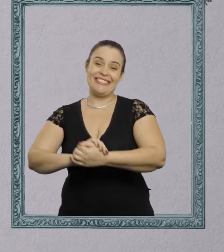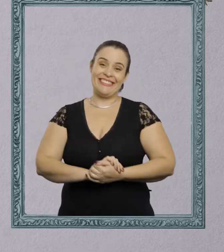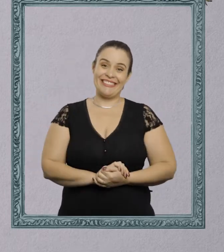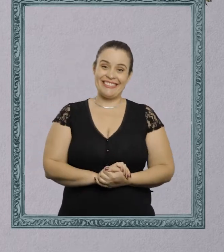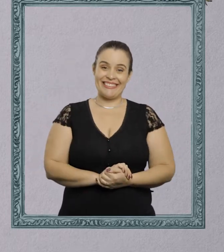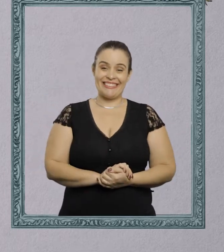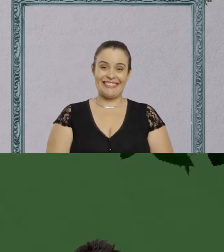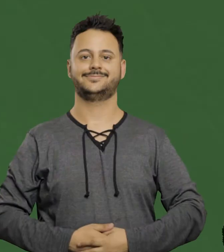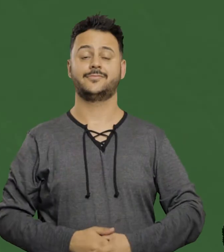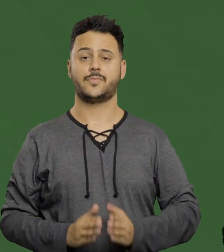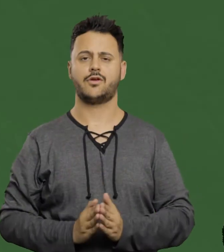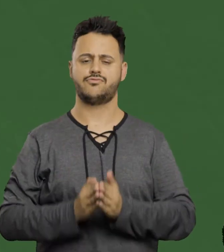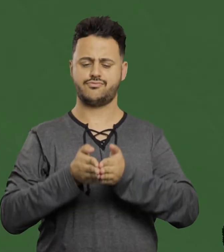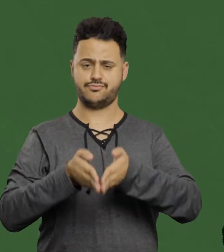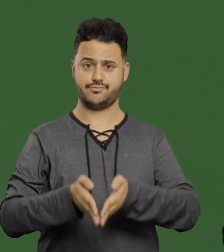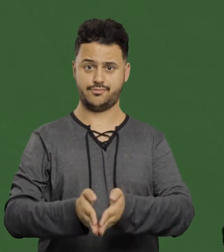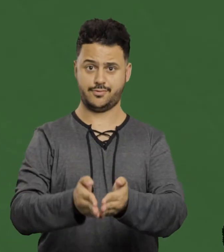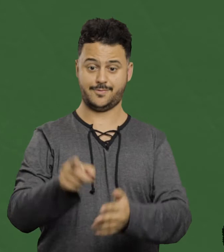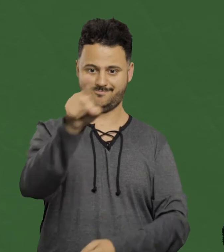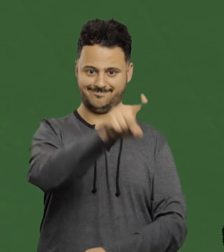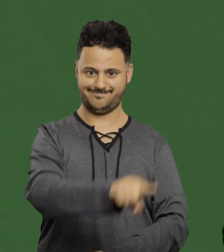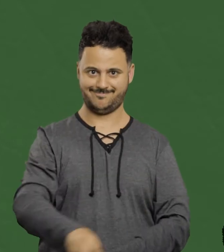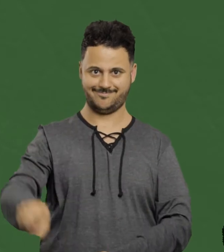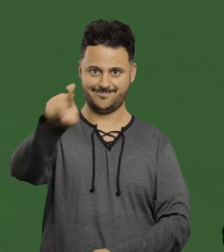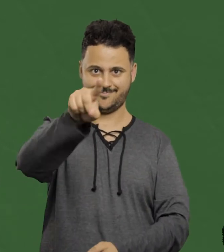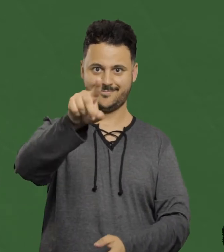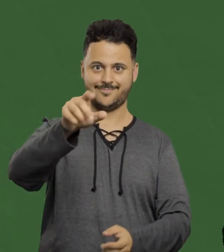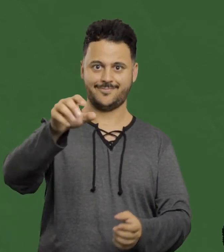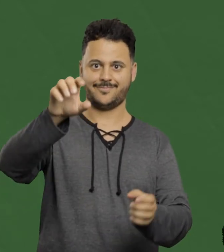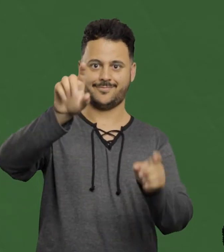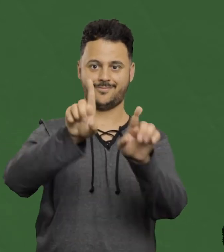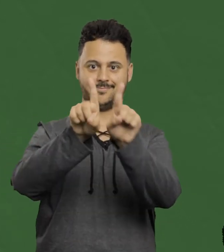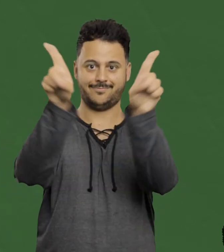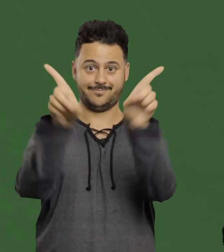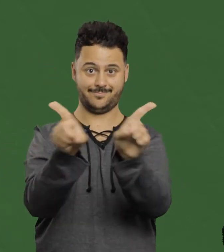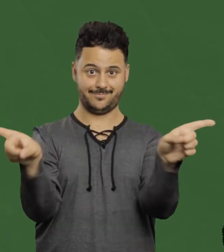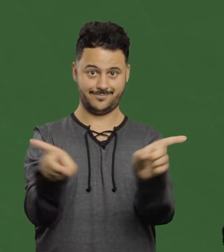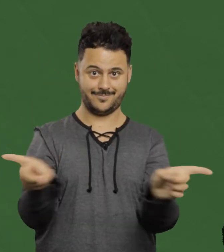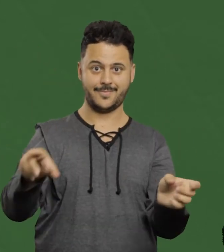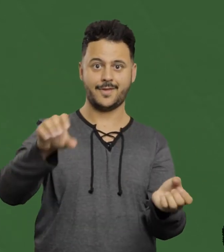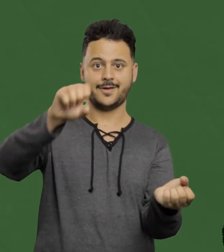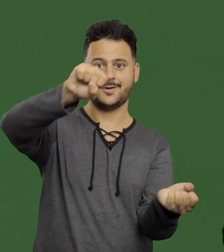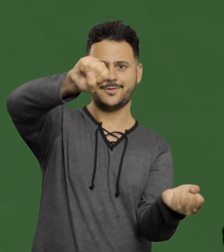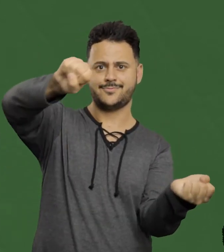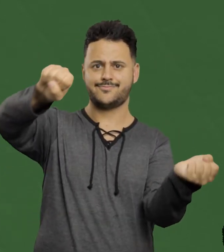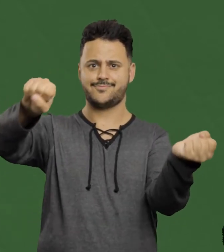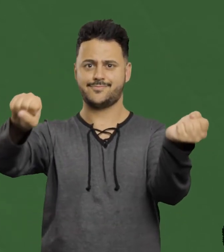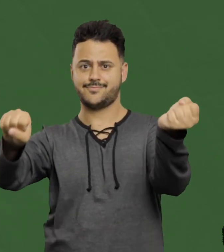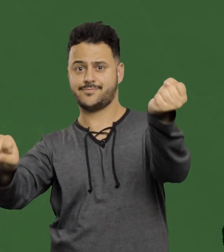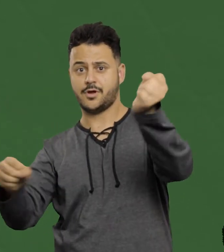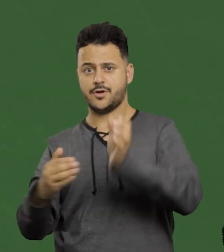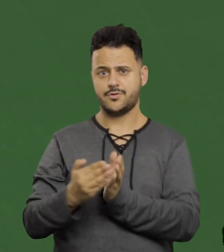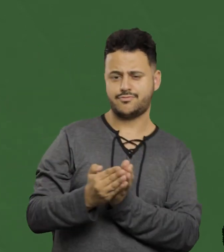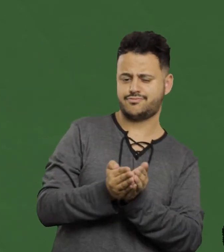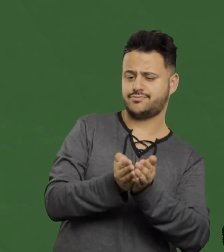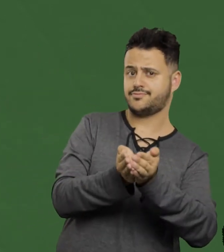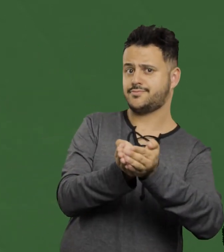timão. Timão. Roda que serve para dirigir o navio, para governar a embarcação.